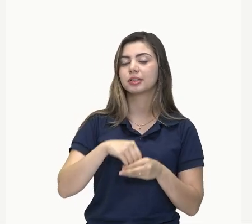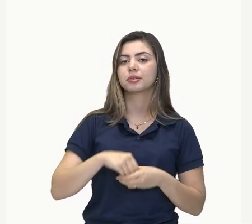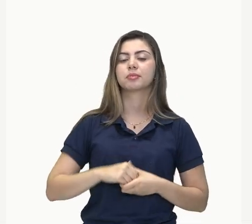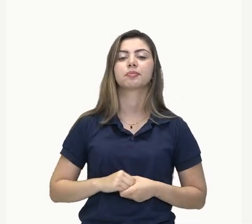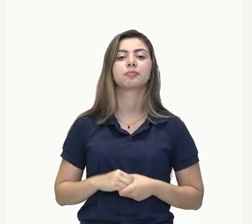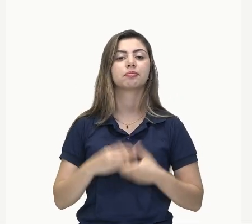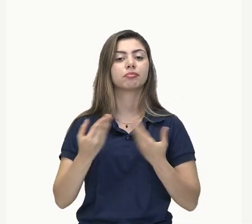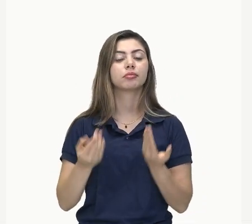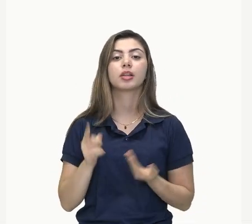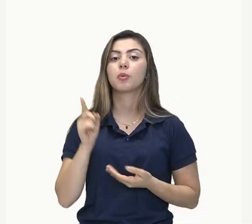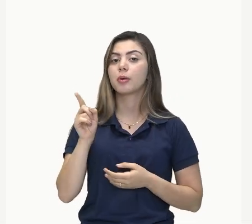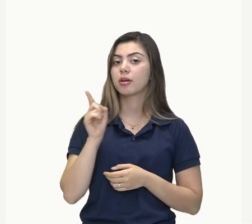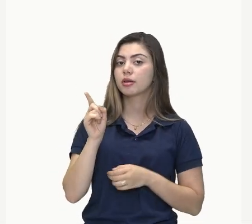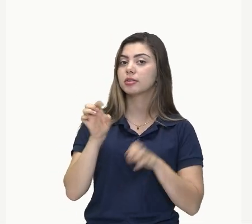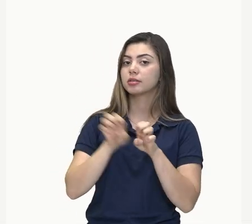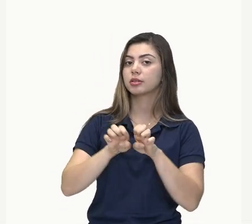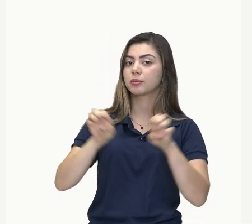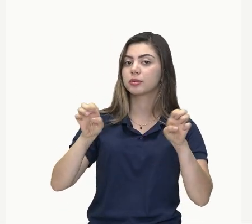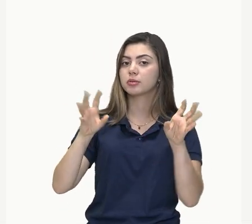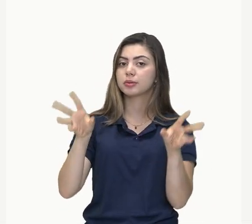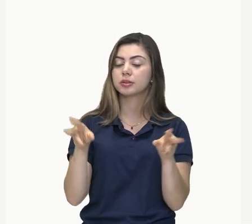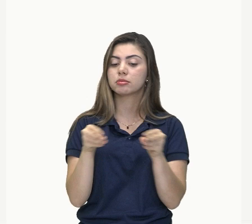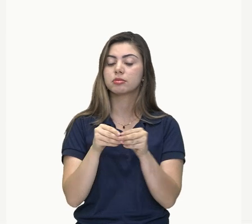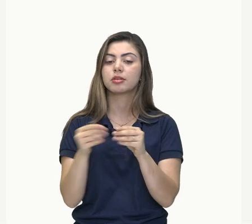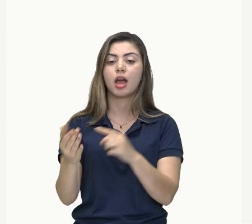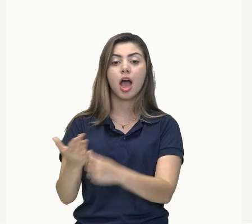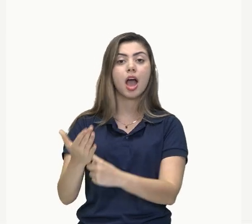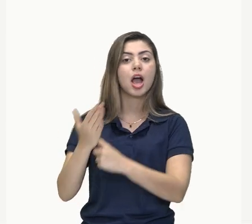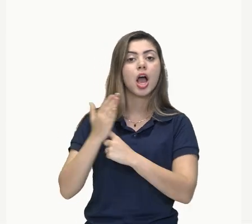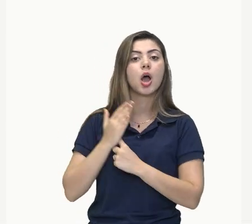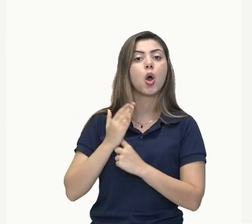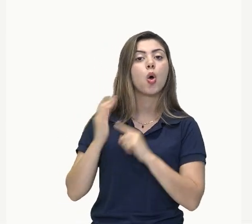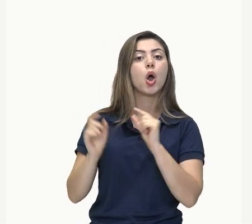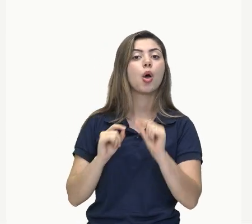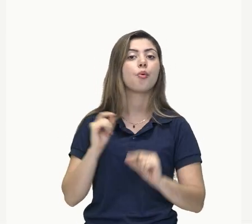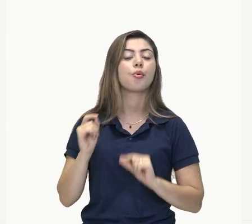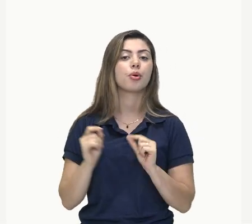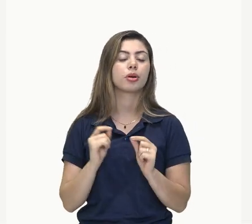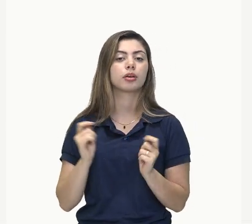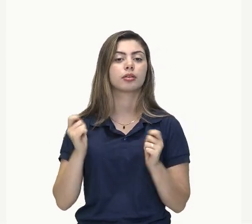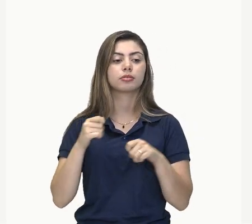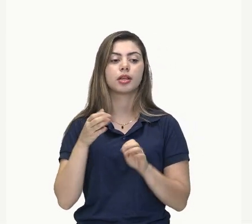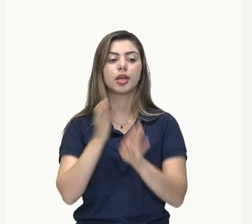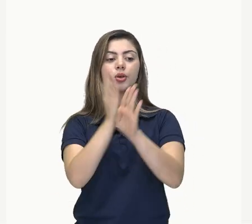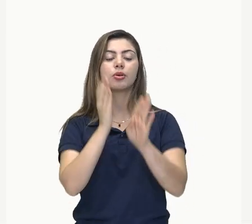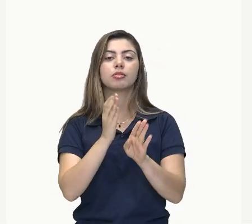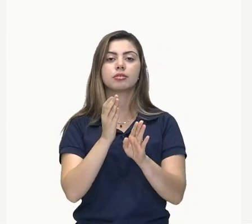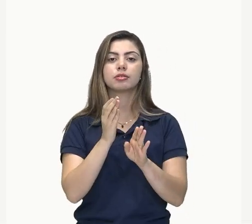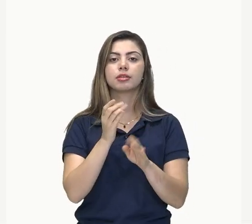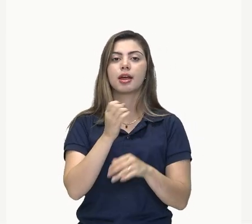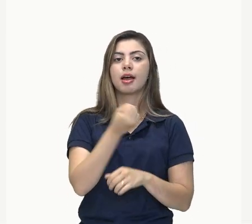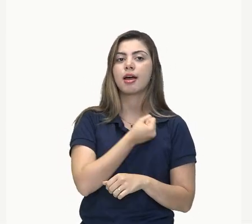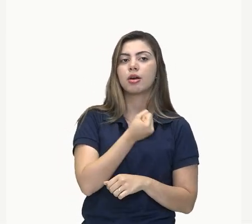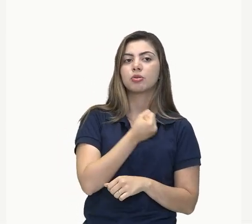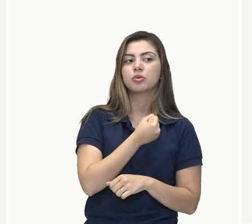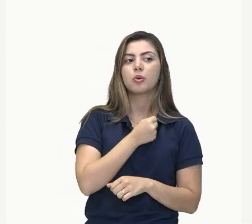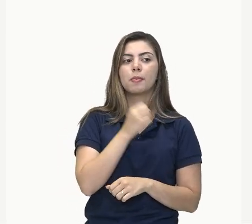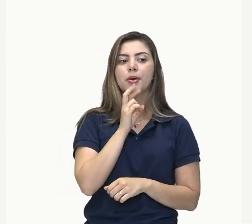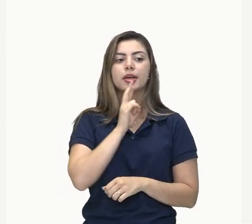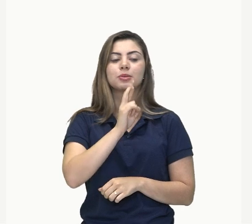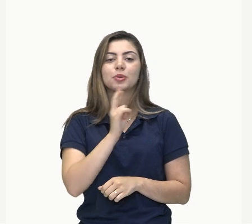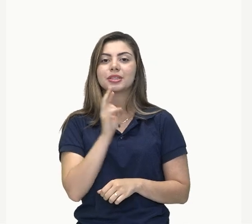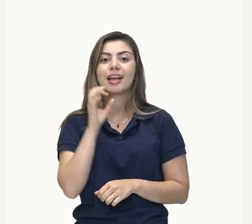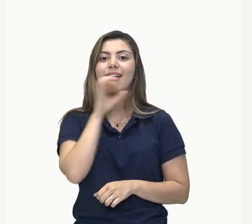da reduzida sempre nos ajuda a encontrar aí valores mais rápidos, valores que vão